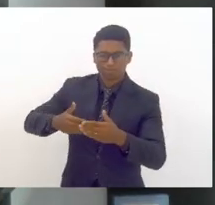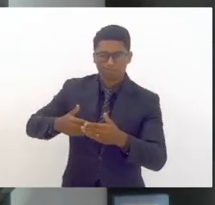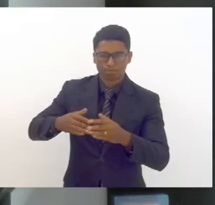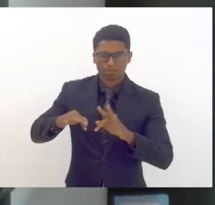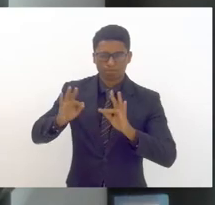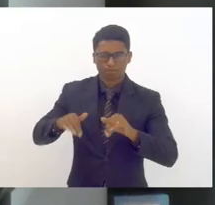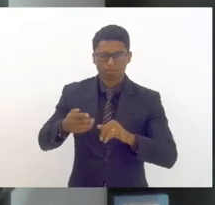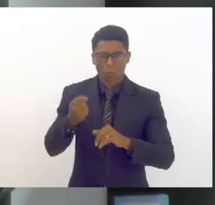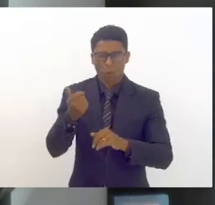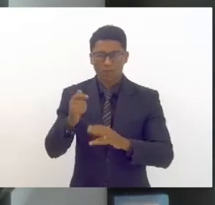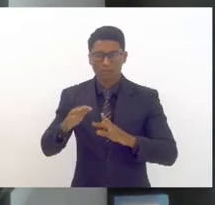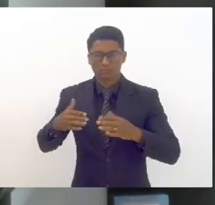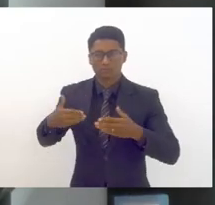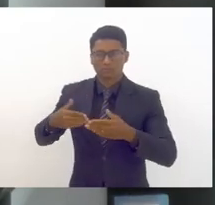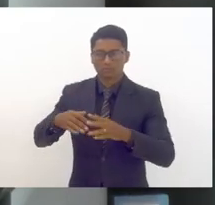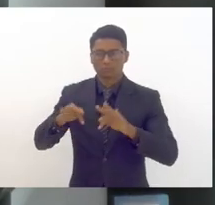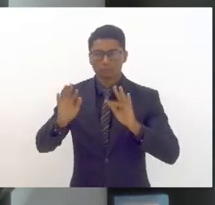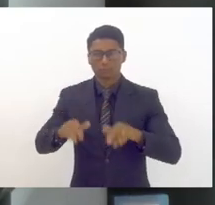aí da Conexis,